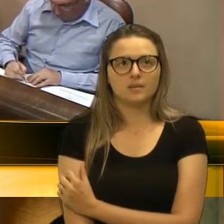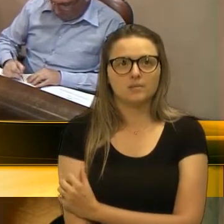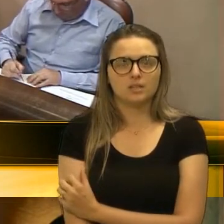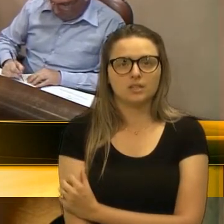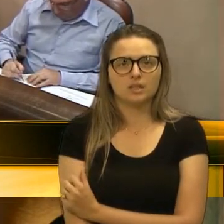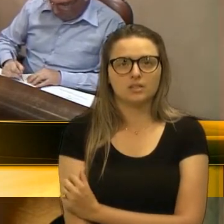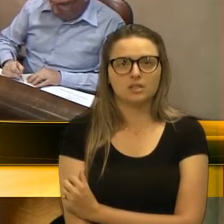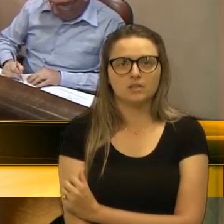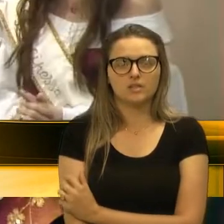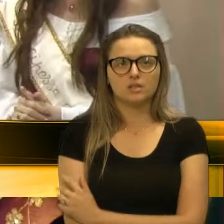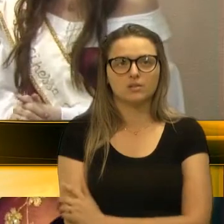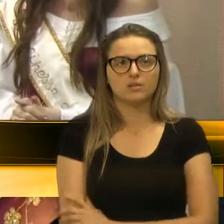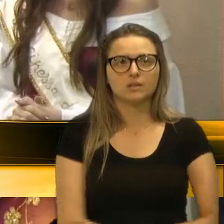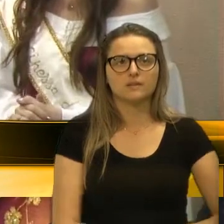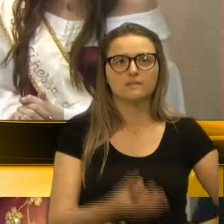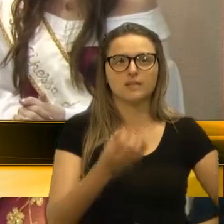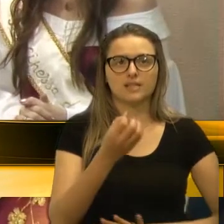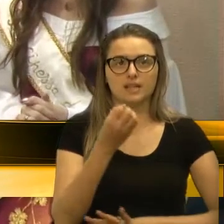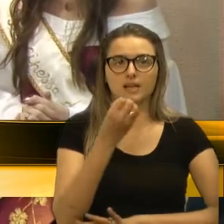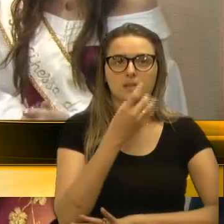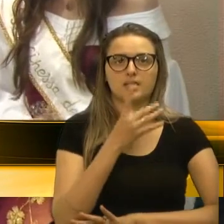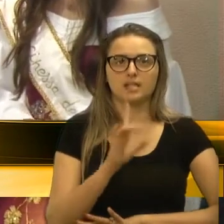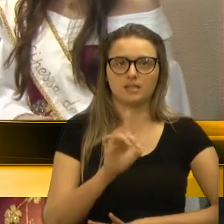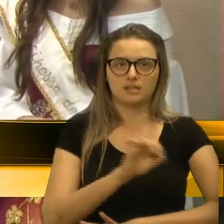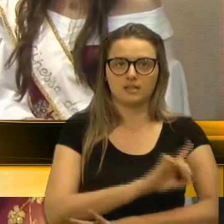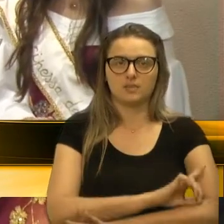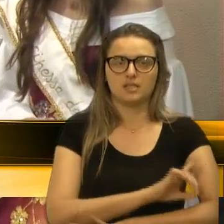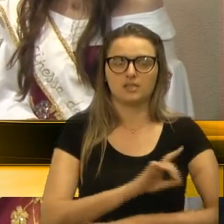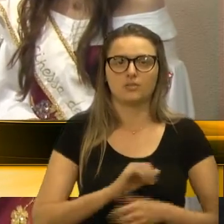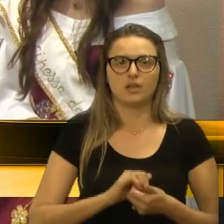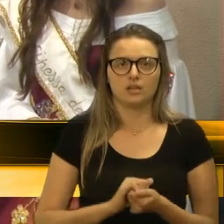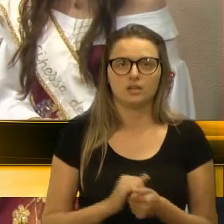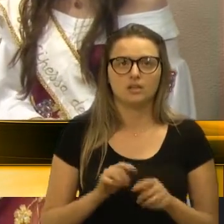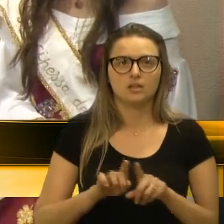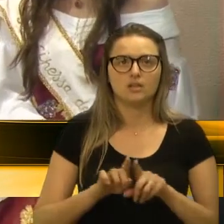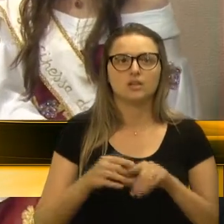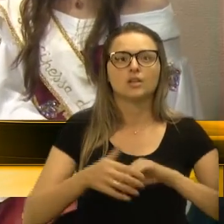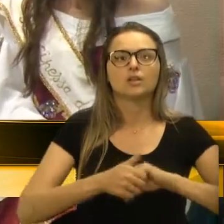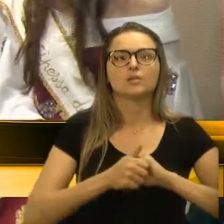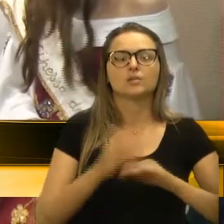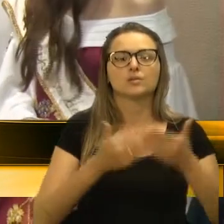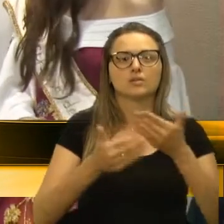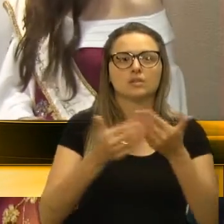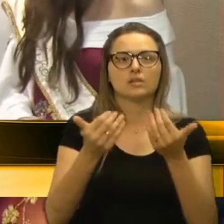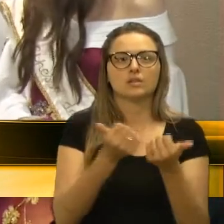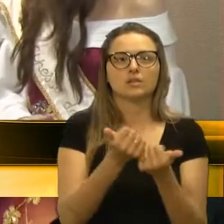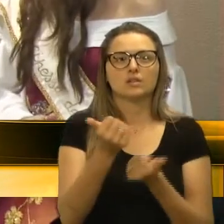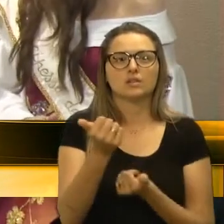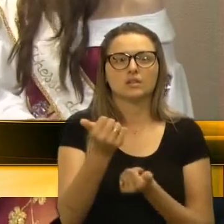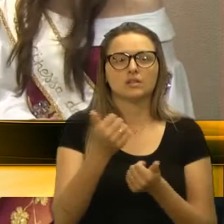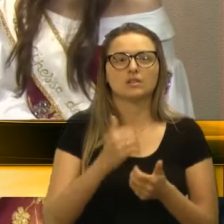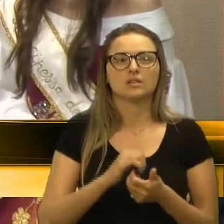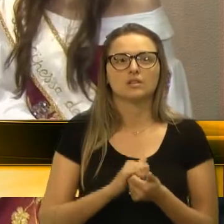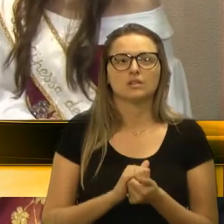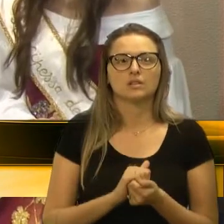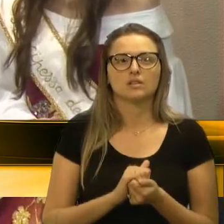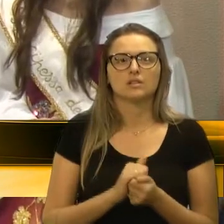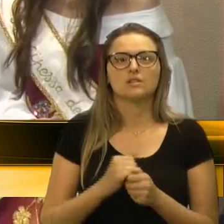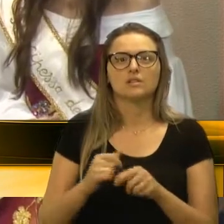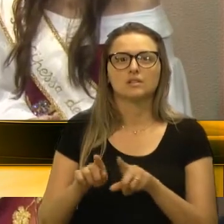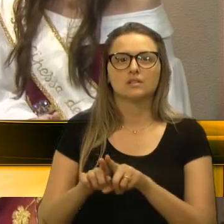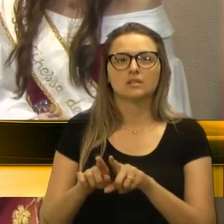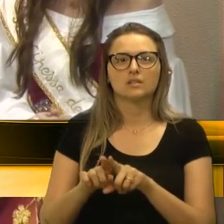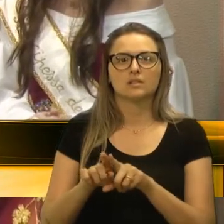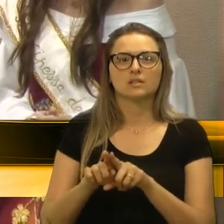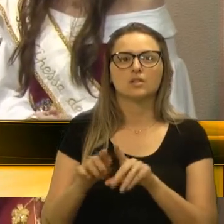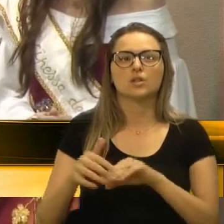Bom dia a todos, então. Gostaria de cumprimentar a todas as autoridades que se fazem aqui presentes. Também